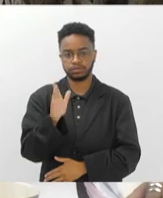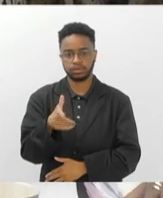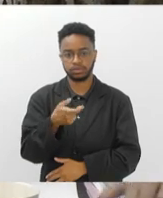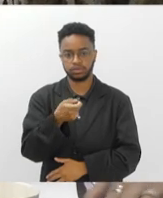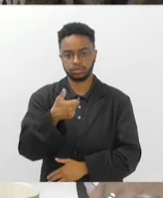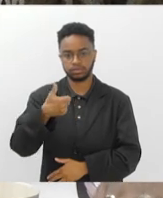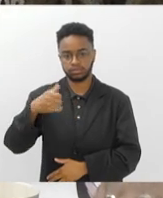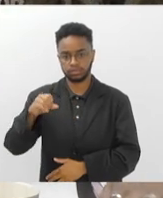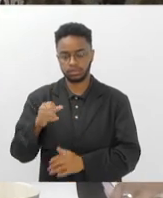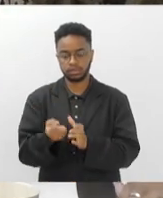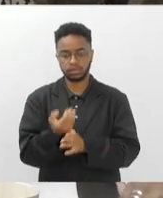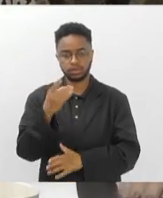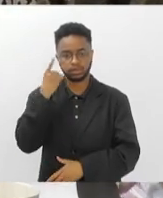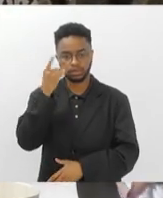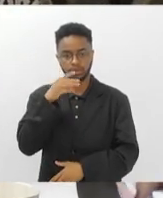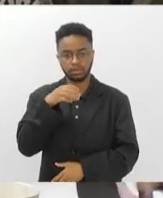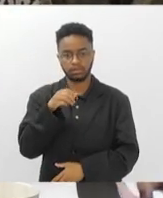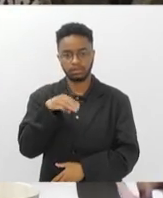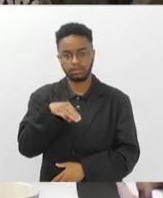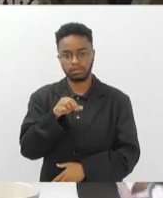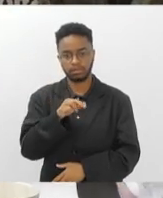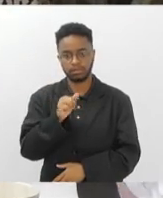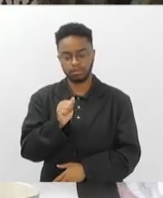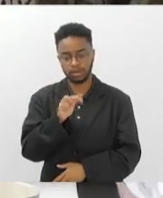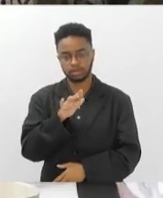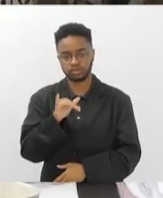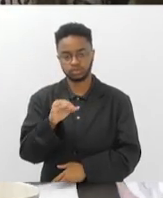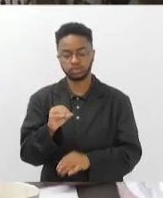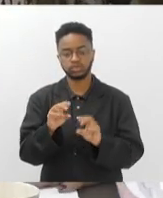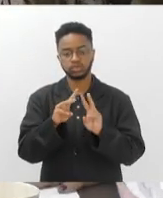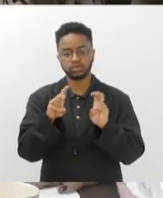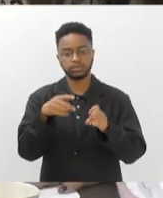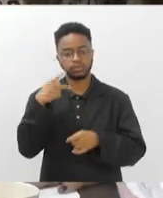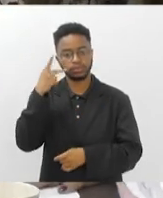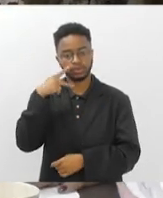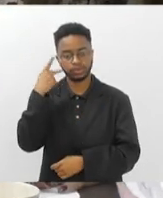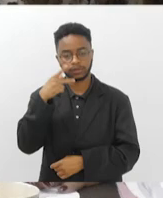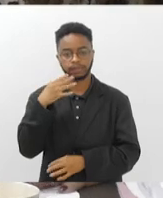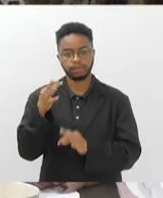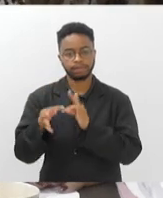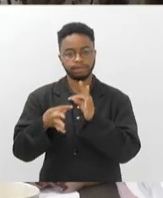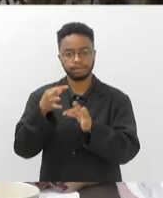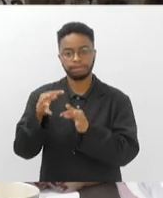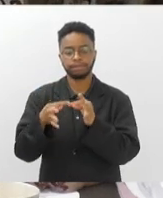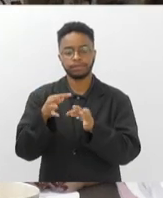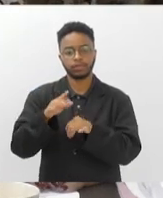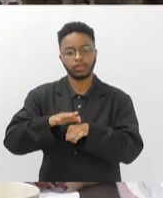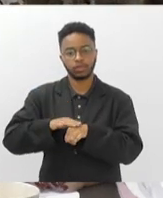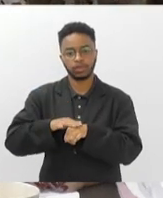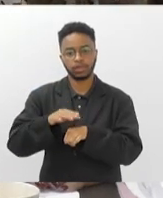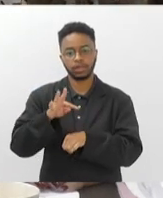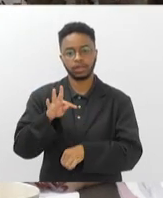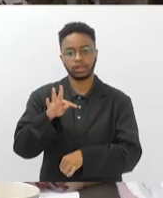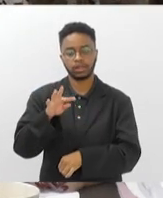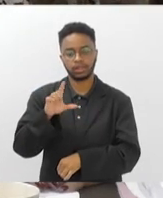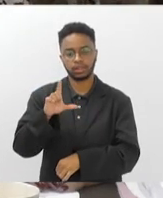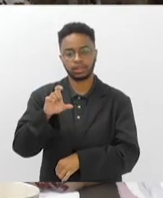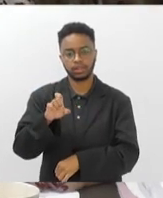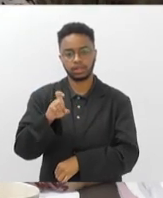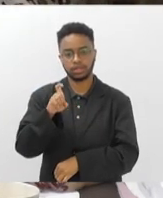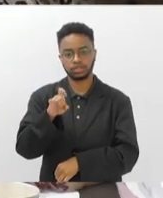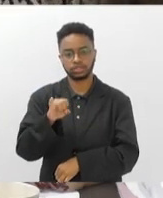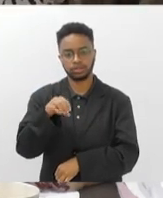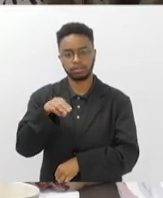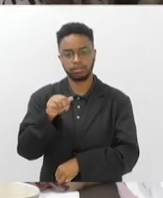do deputado Márcio Canella, que dispõe sobre a política estadual de prevenção e tratamento de leishmaniose visceral, LV, em